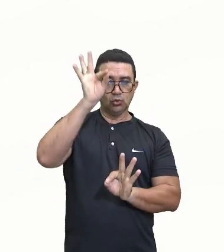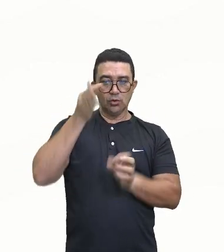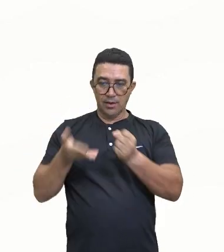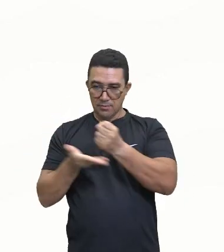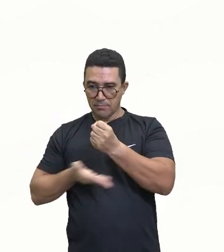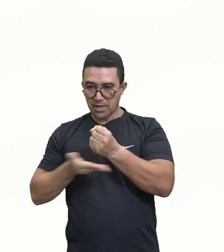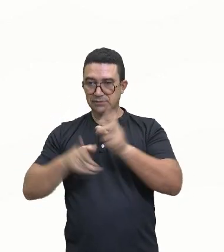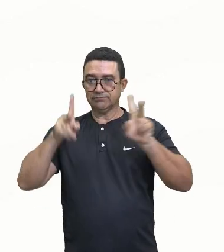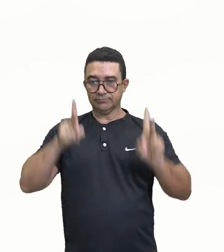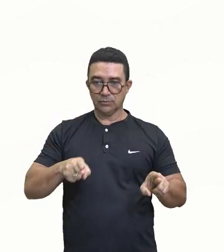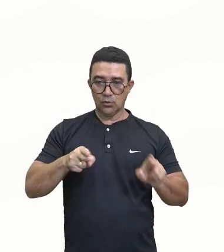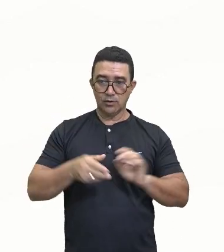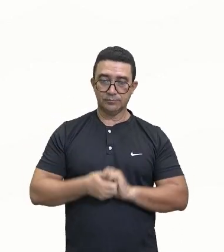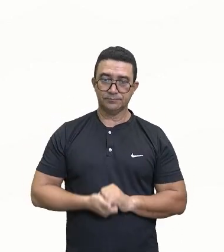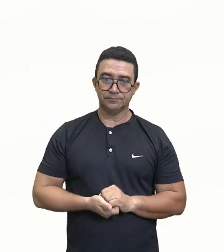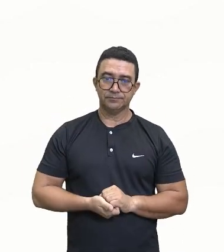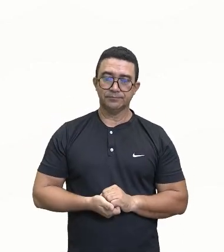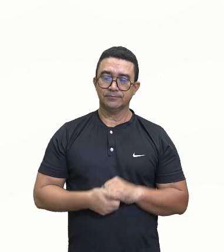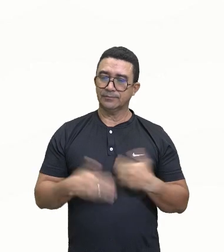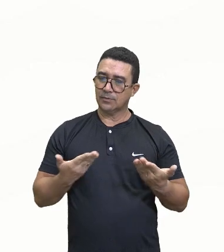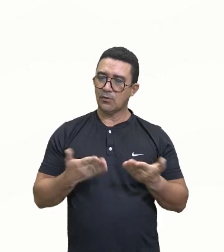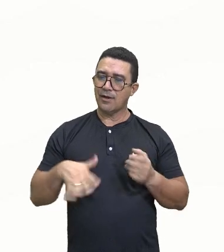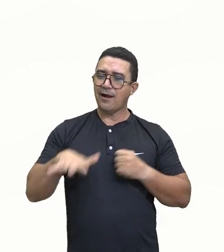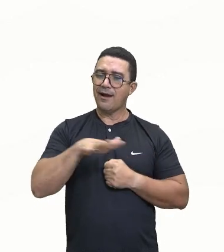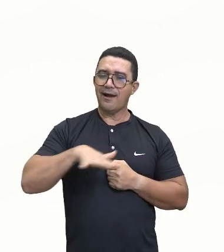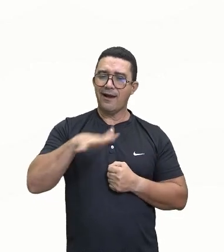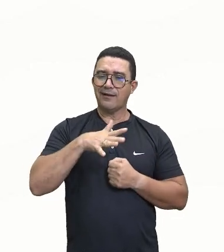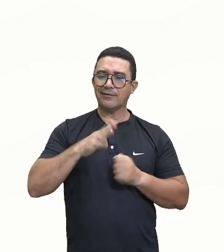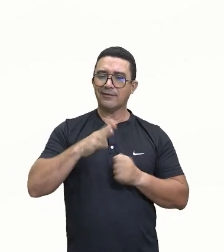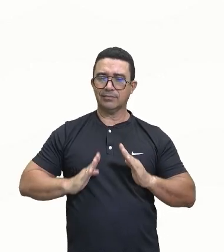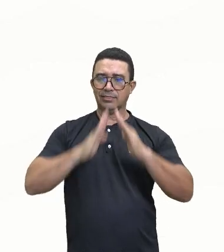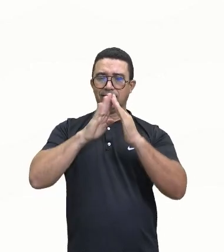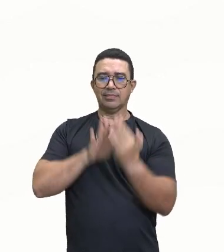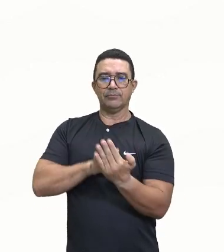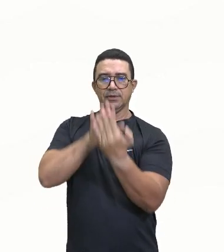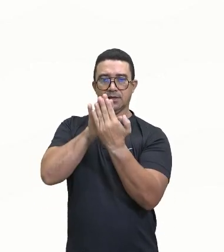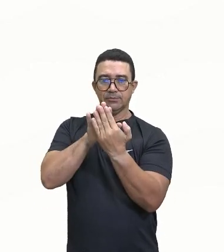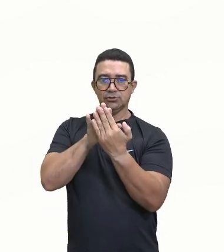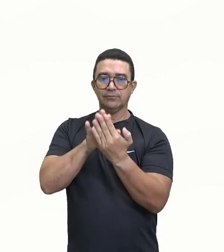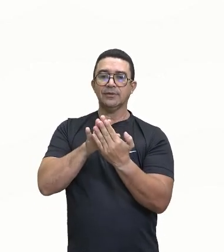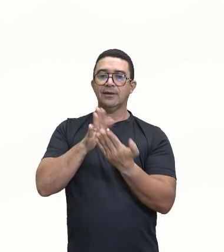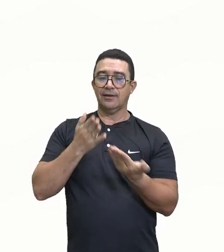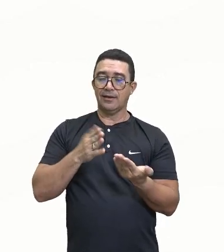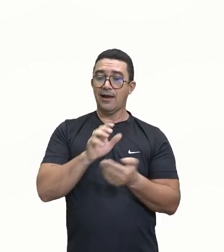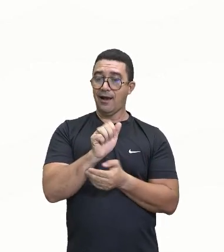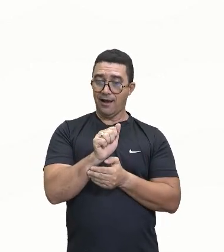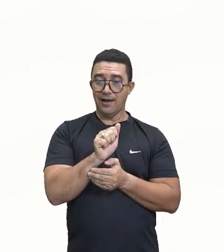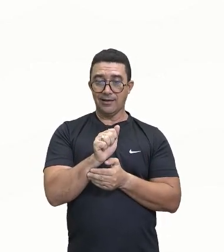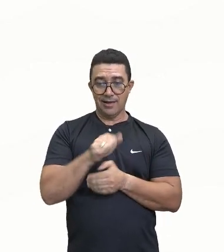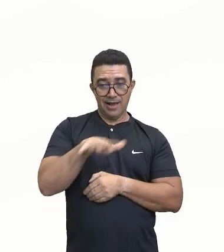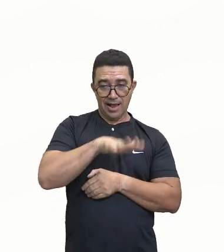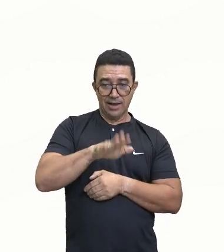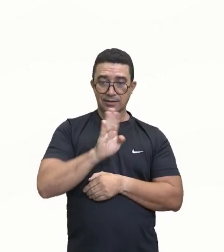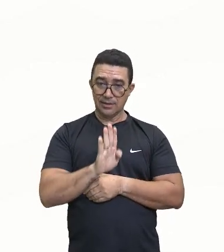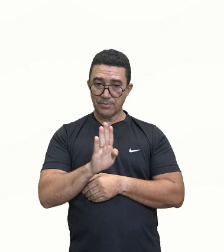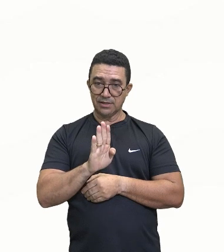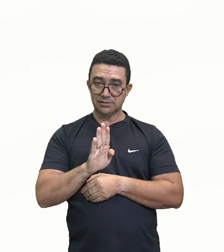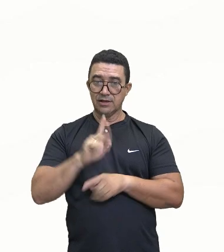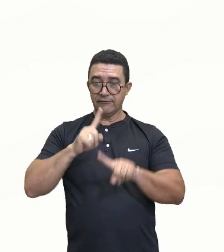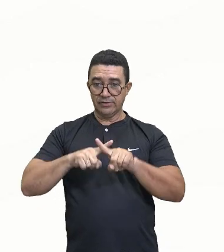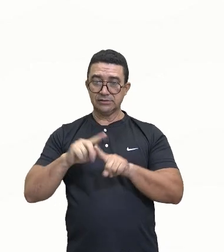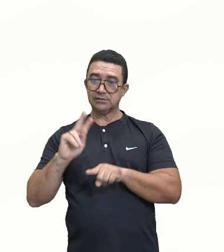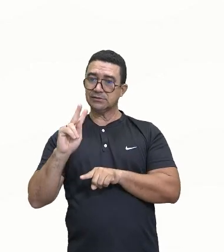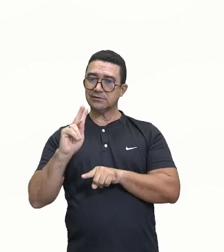base. Por isso que a área da pirâmide é a área da base vezes a altura dividido por 3, tá